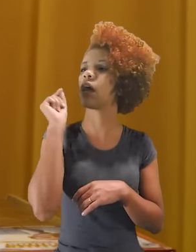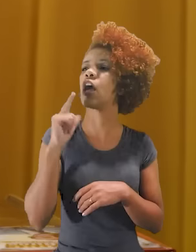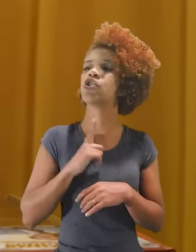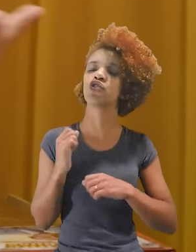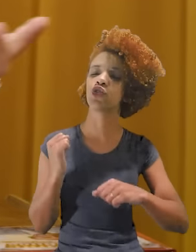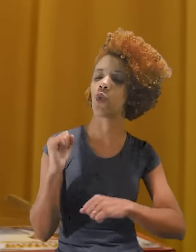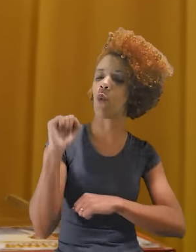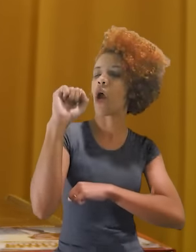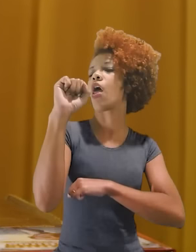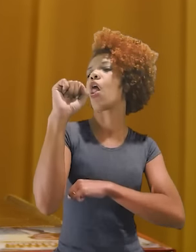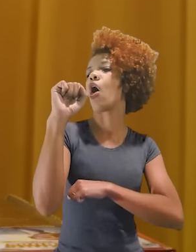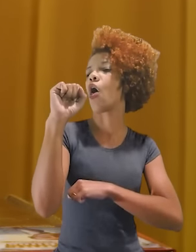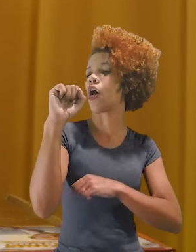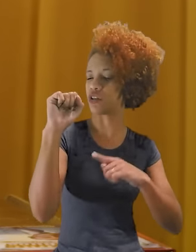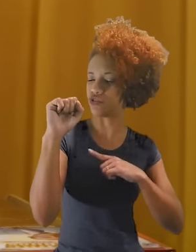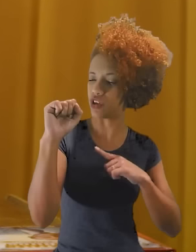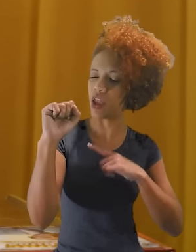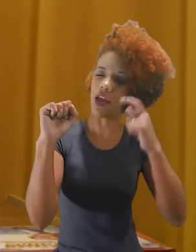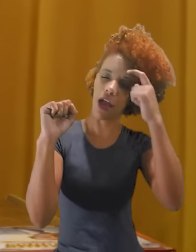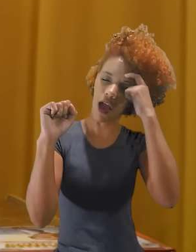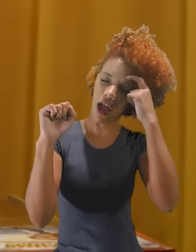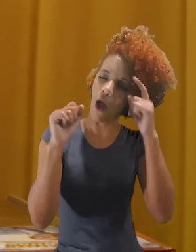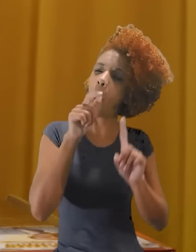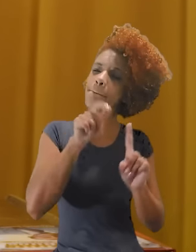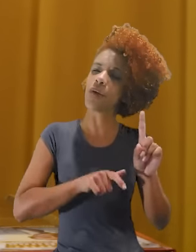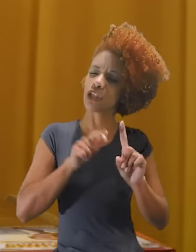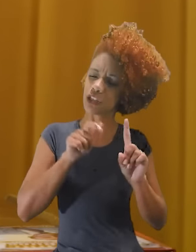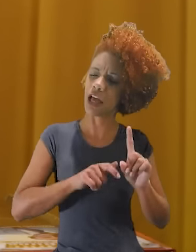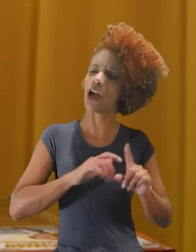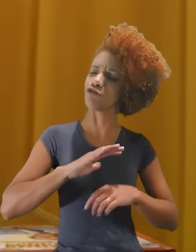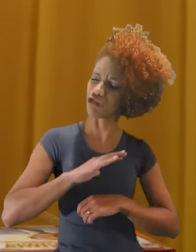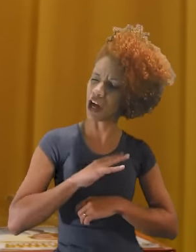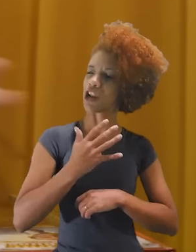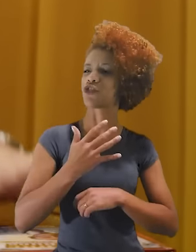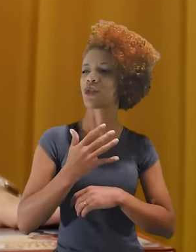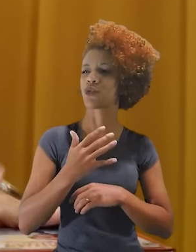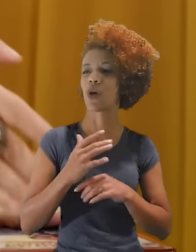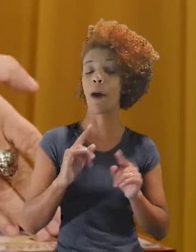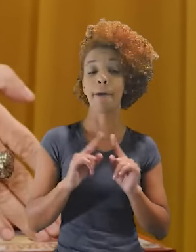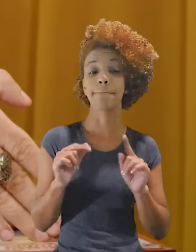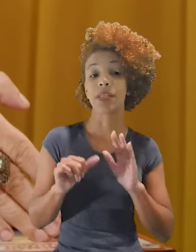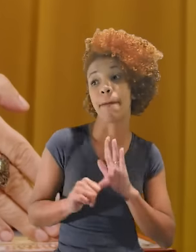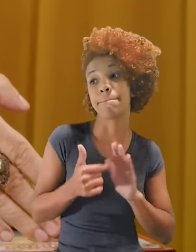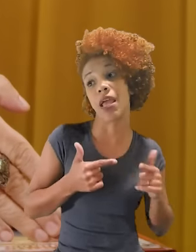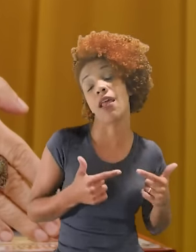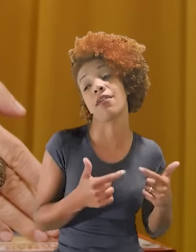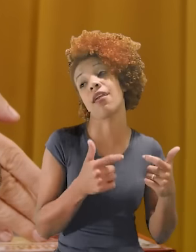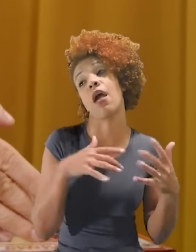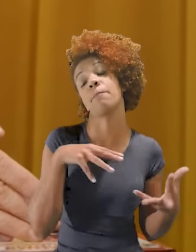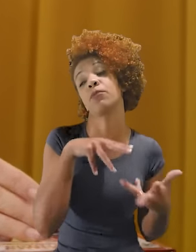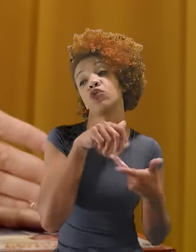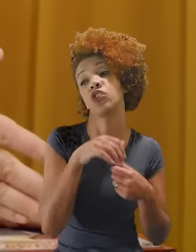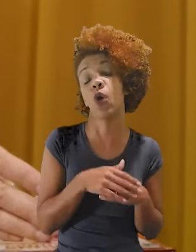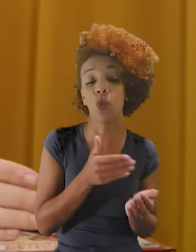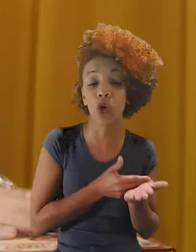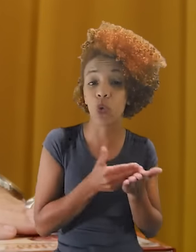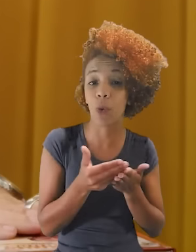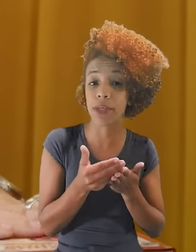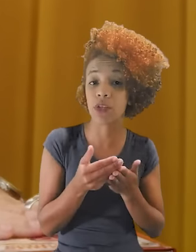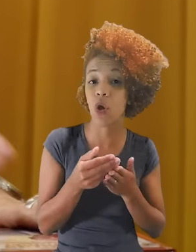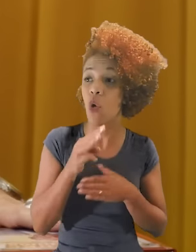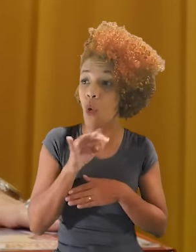heróico. Disney, o Mickey era o herói e tal, era o personagem corajoso. Quando entrou a Primeira Guerra Mundial, cara, quando